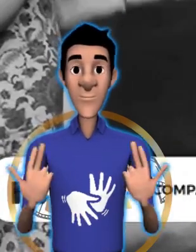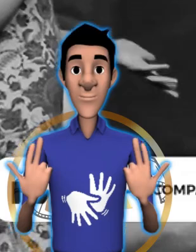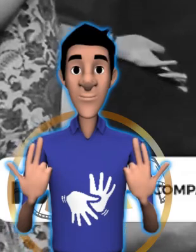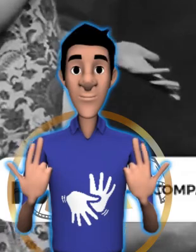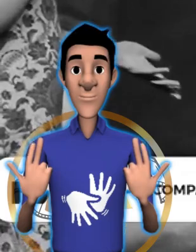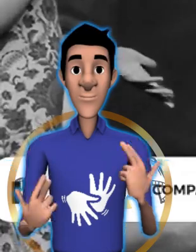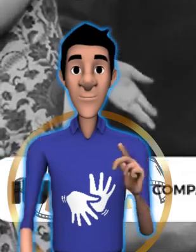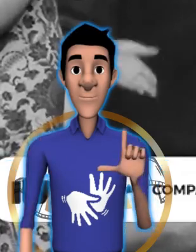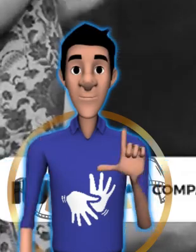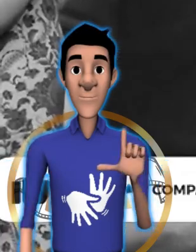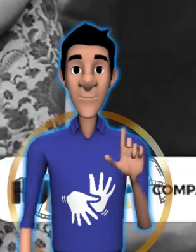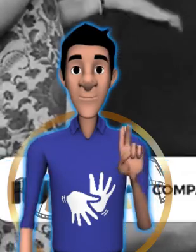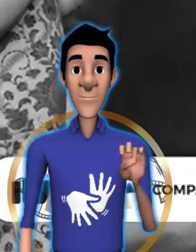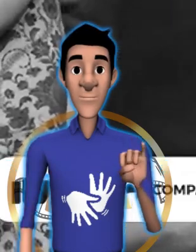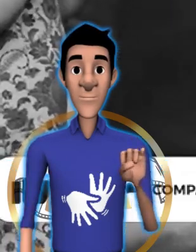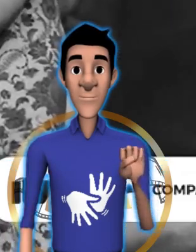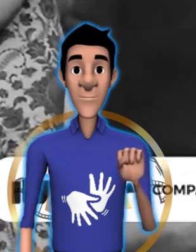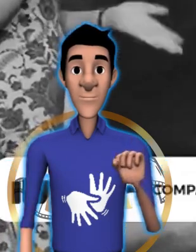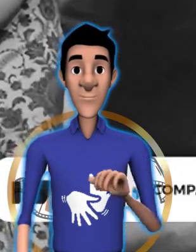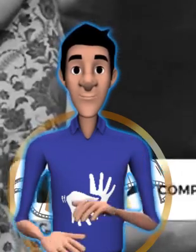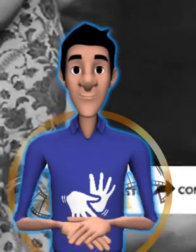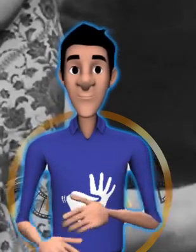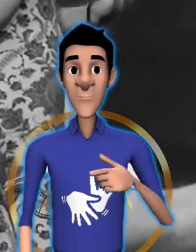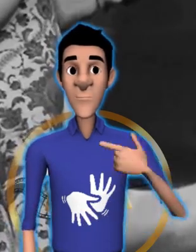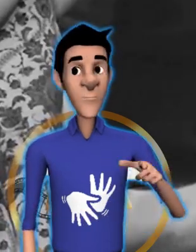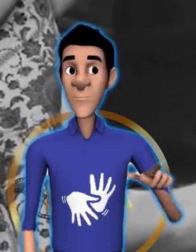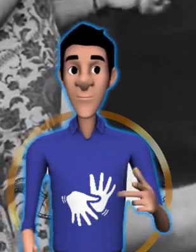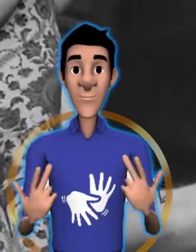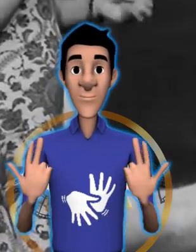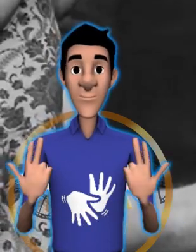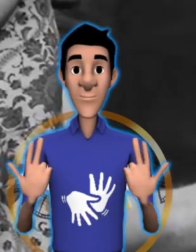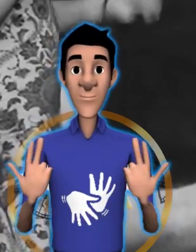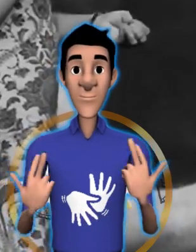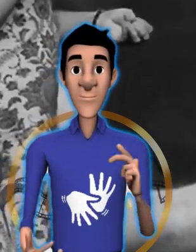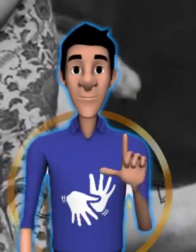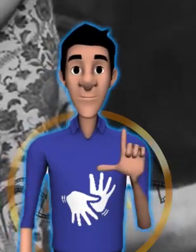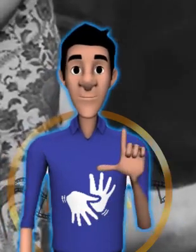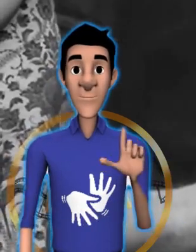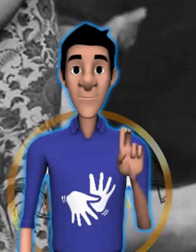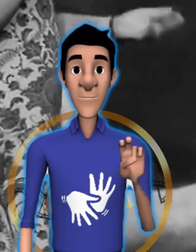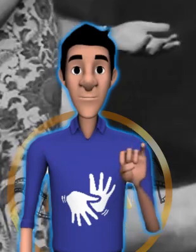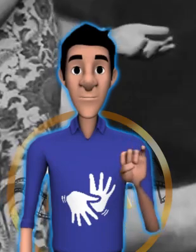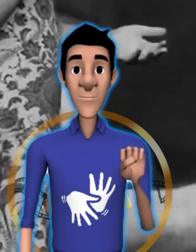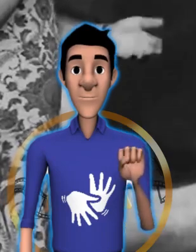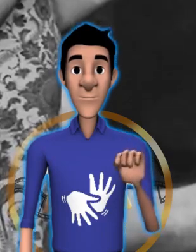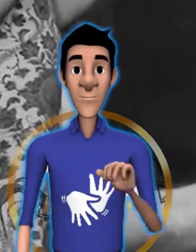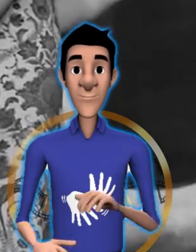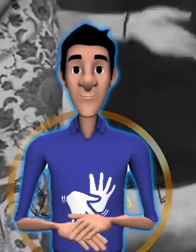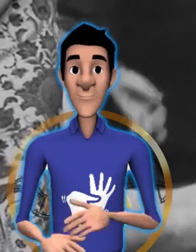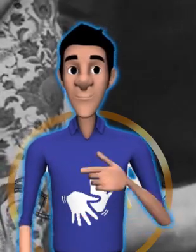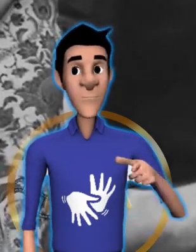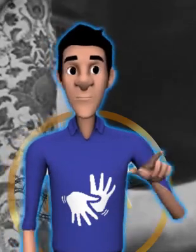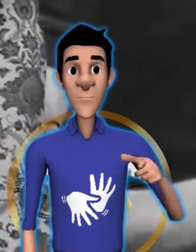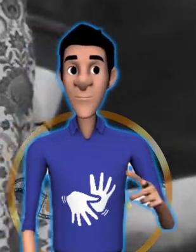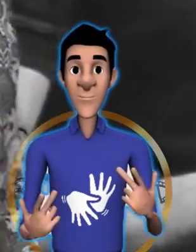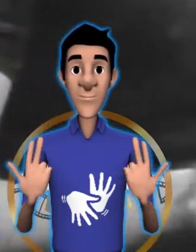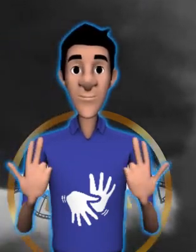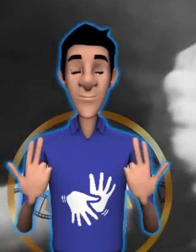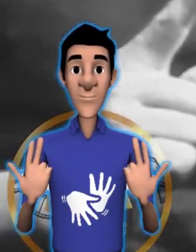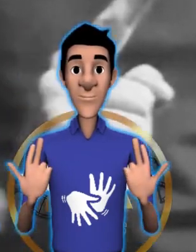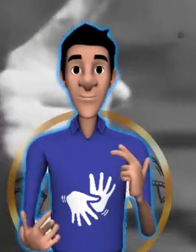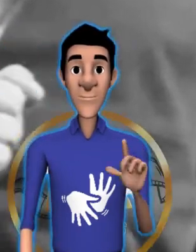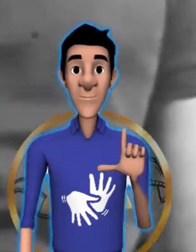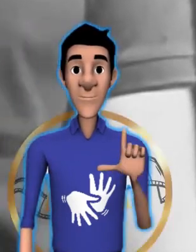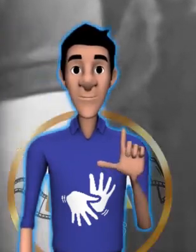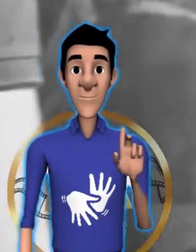ali num dia de muita dor, que eu decidi todos os dias 12 da minha vida serem dias perfeitos, eu. Tira a foto aqui, coloca no painel de LED, eu achei